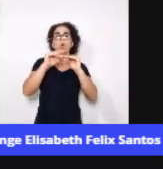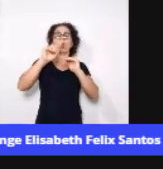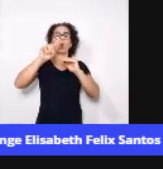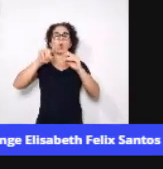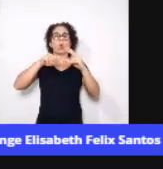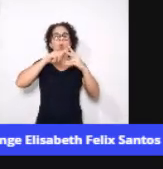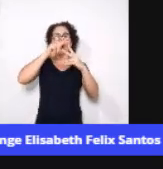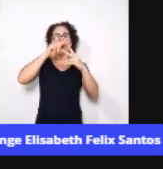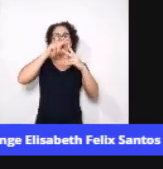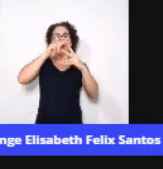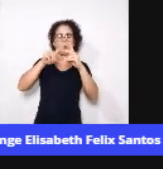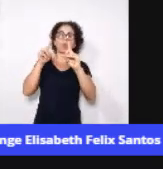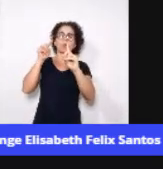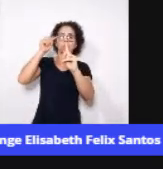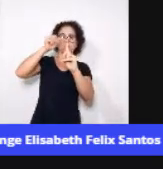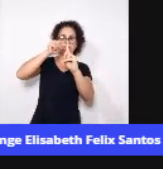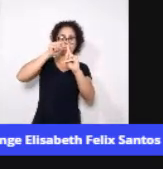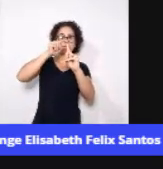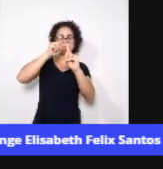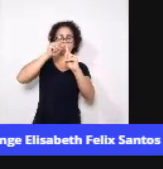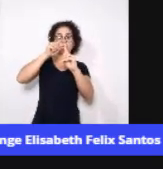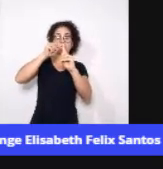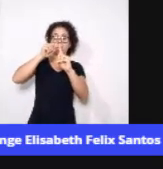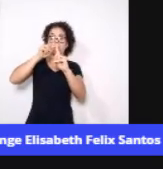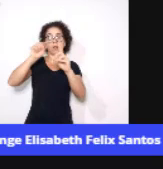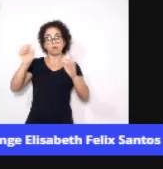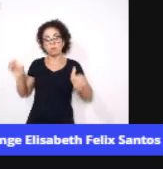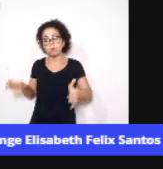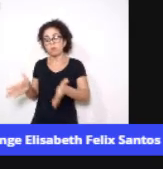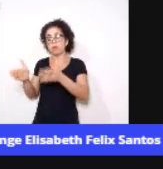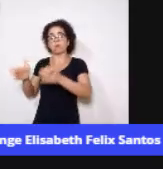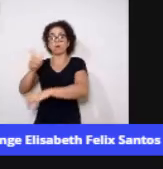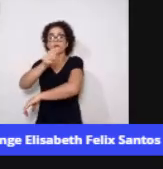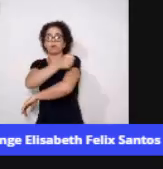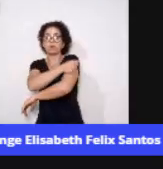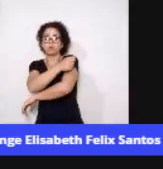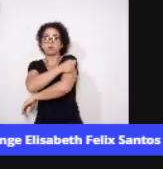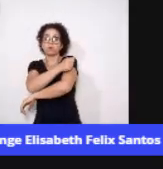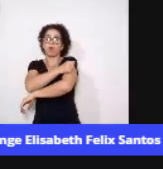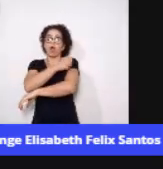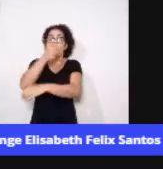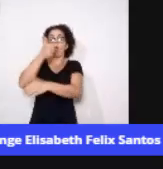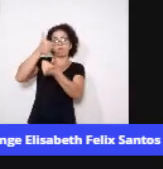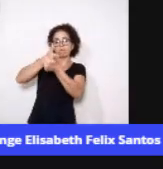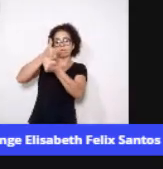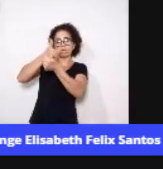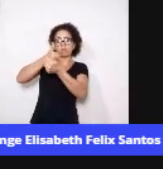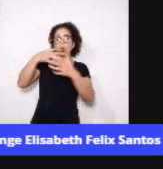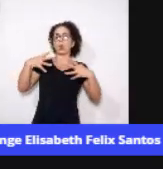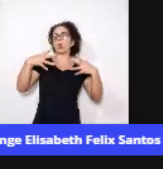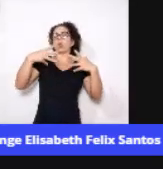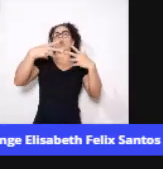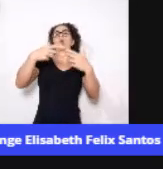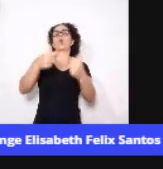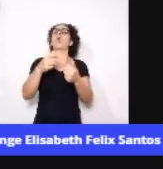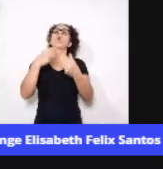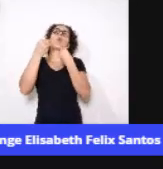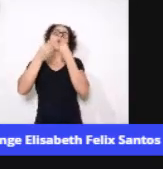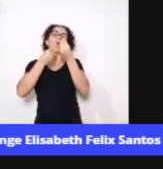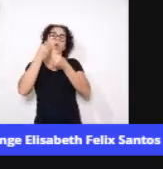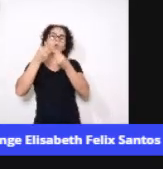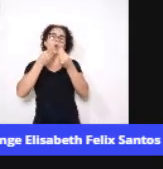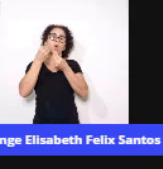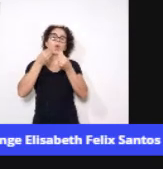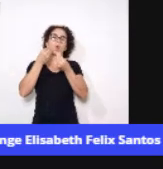reflexão de tudo isso. Não somente do momento, mas também dos conteúdos, as possibilidades e como nós podemos trabalhar com ele.